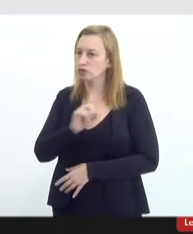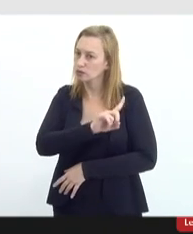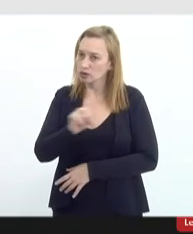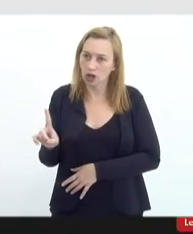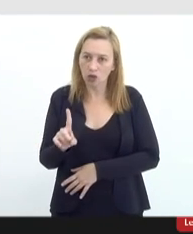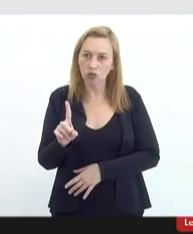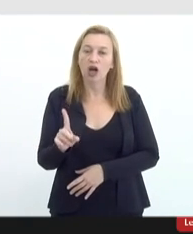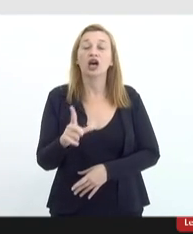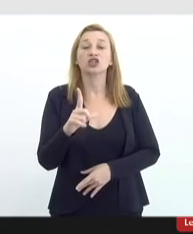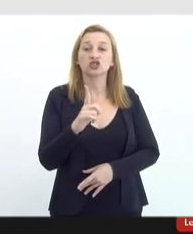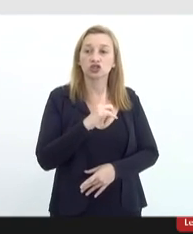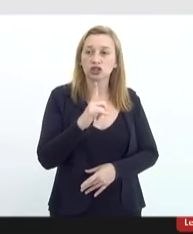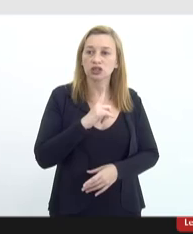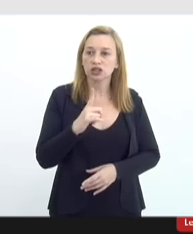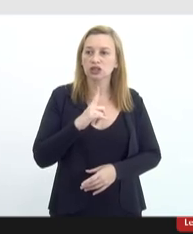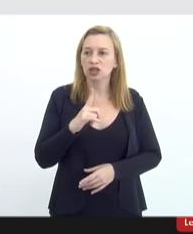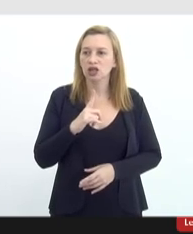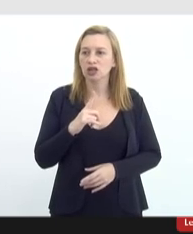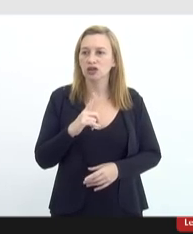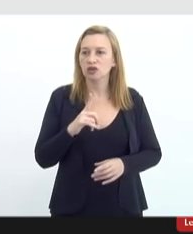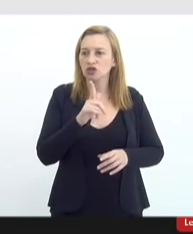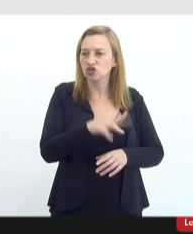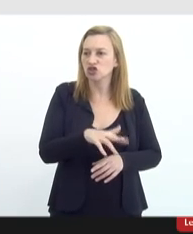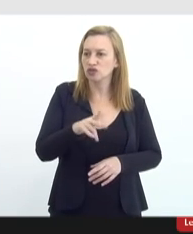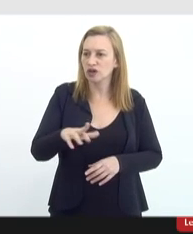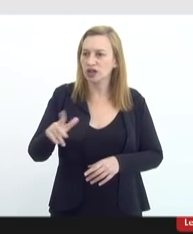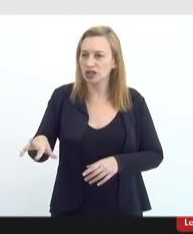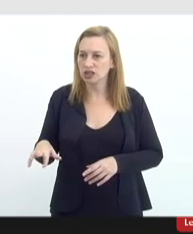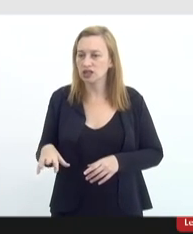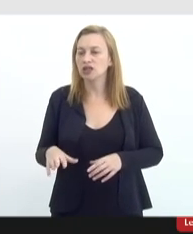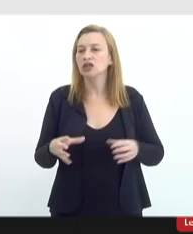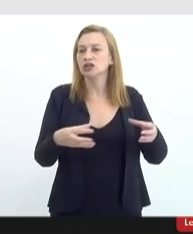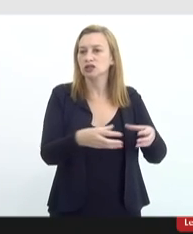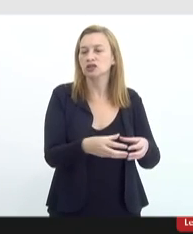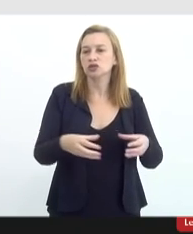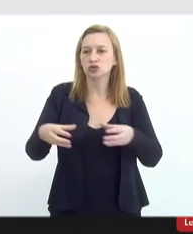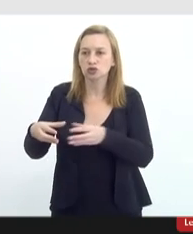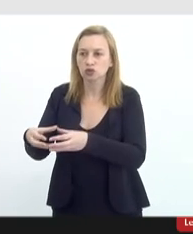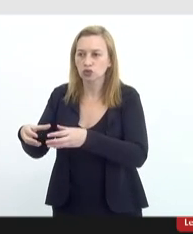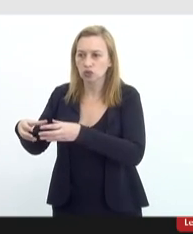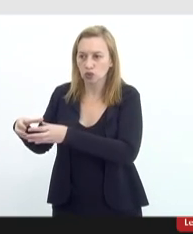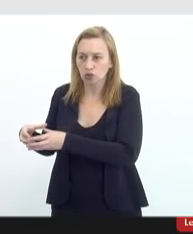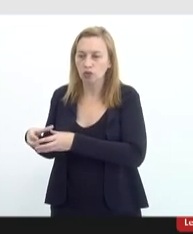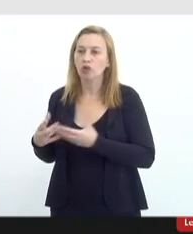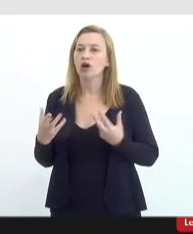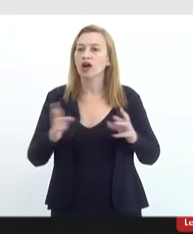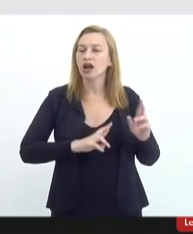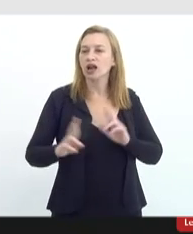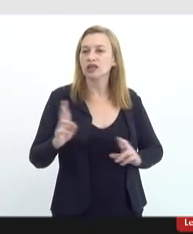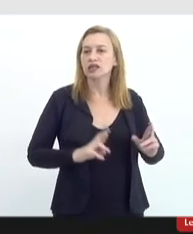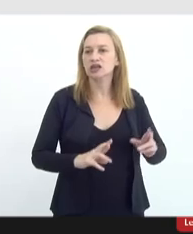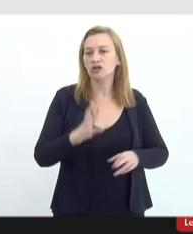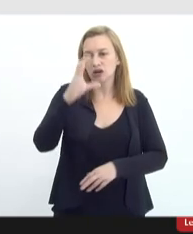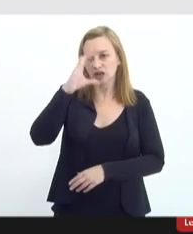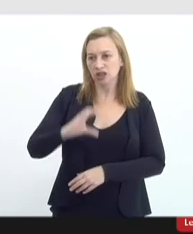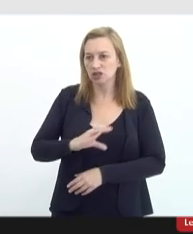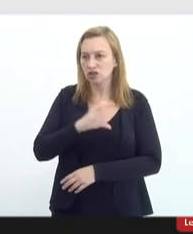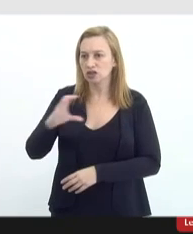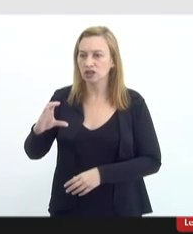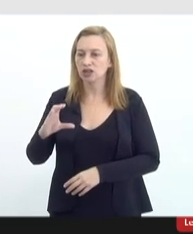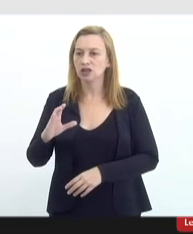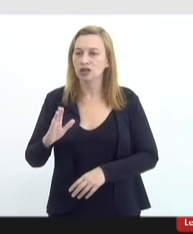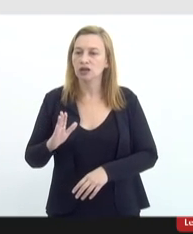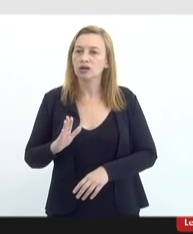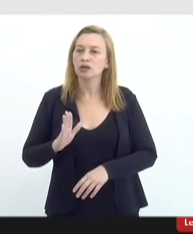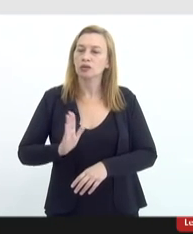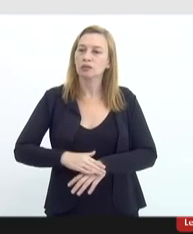A gente tem uma dinâmica de expansão diferenciada desses grupos, né? Em relação, por exemplo, à Igreja Católica, muito mais